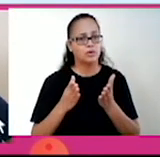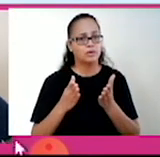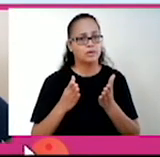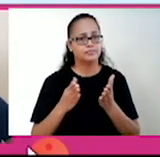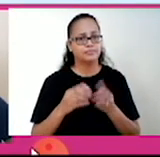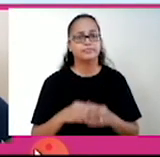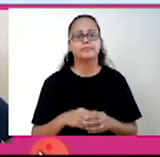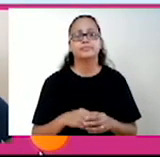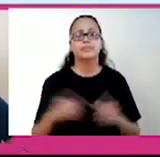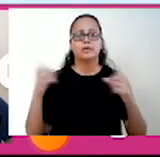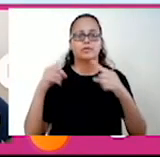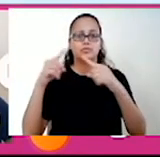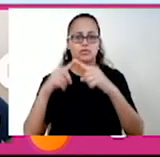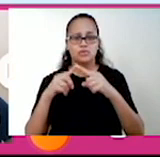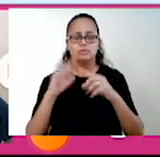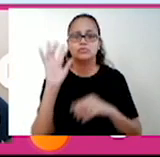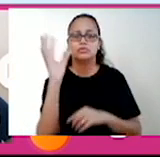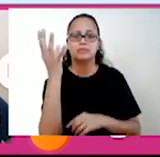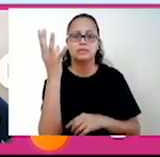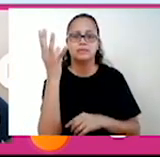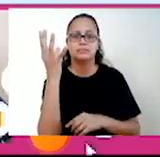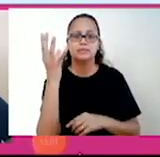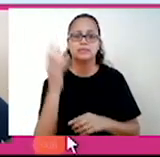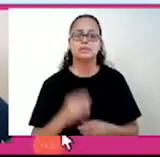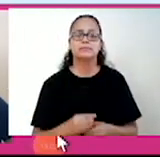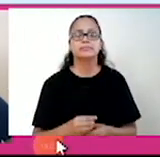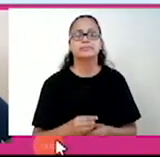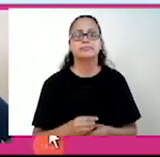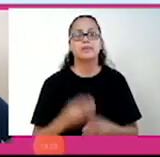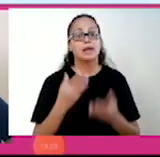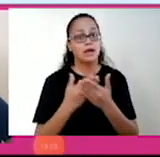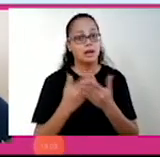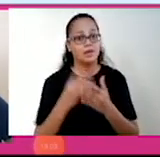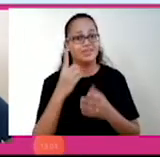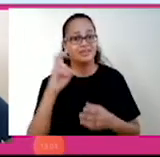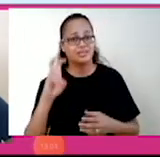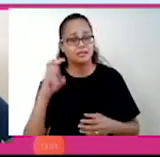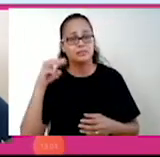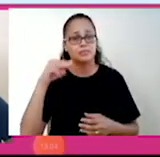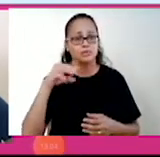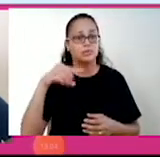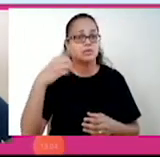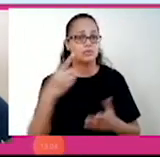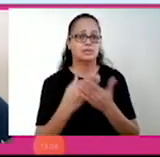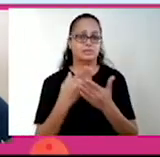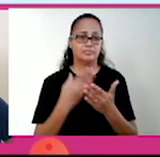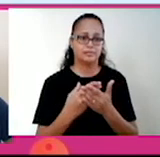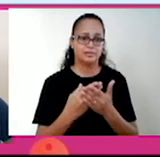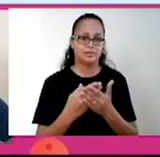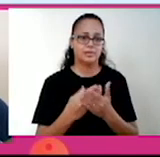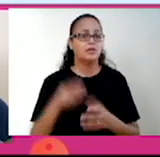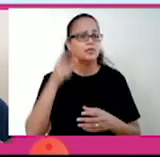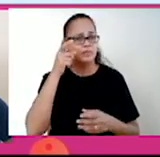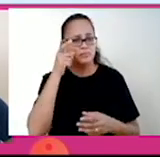ver esses climogramas, né? Bom, como a nossa aula já deu 15 minutos, na próxima aula a gente vê os